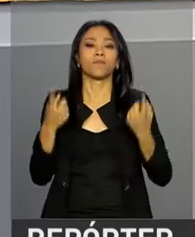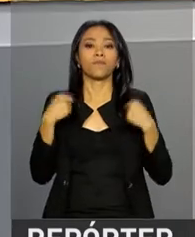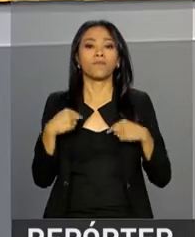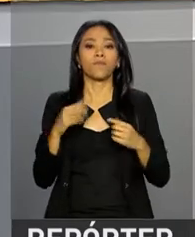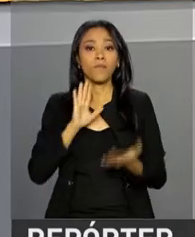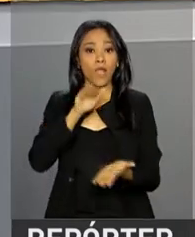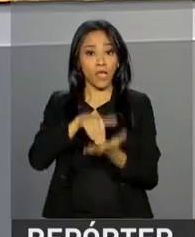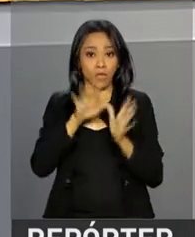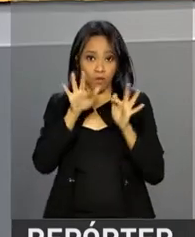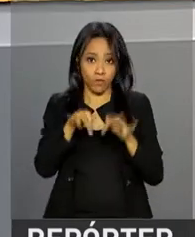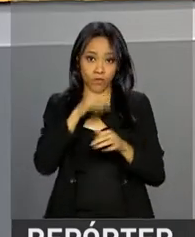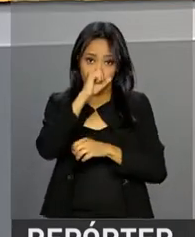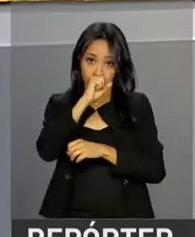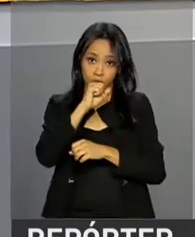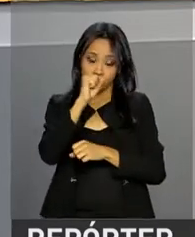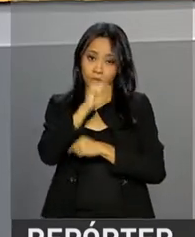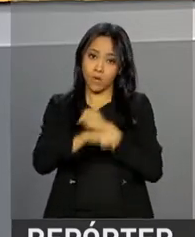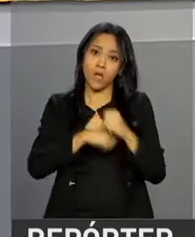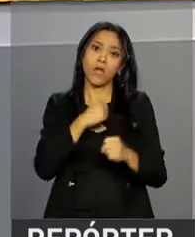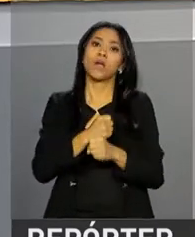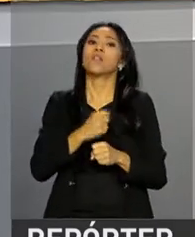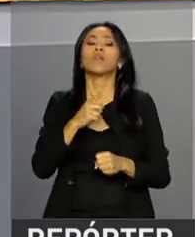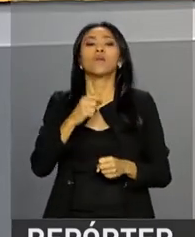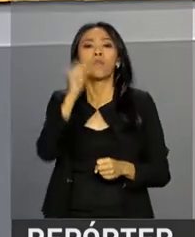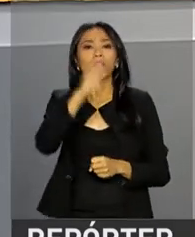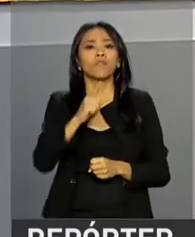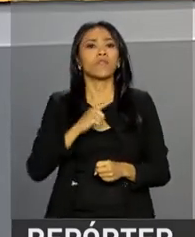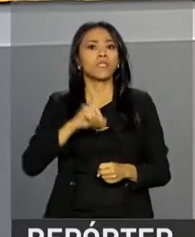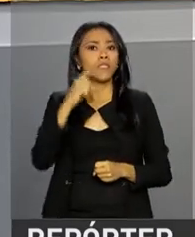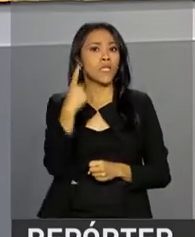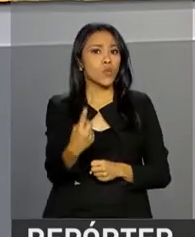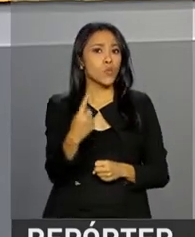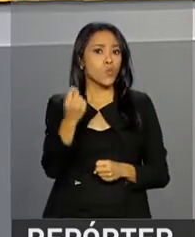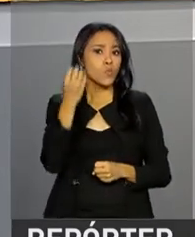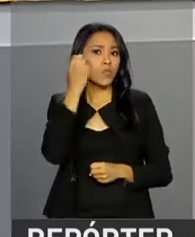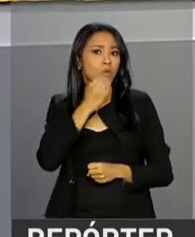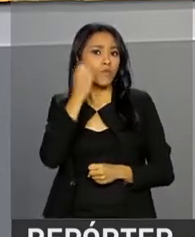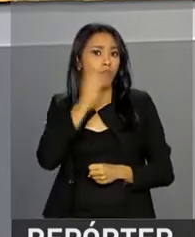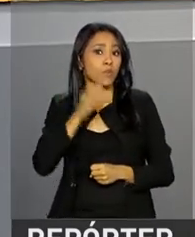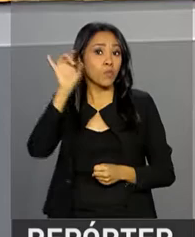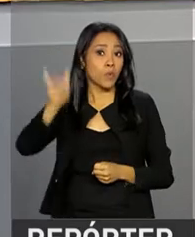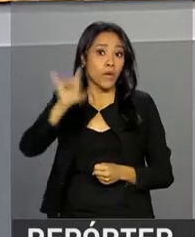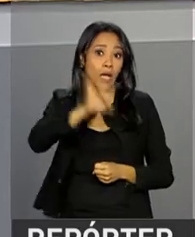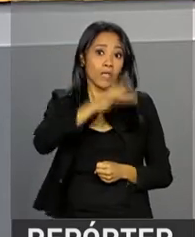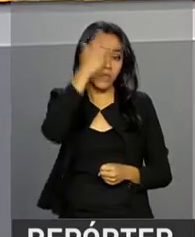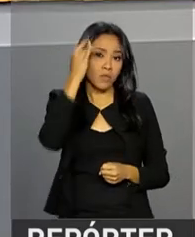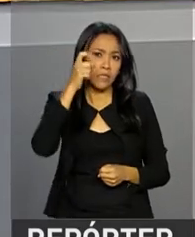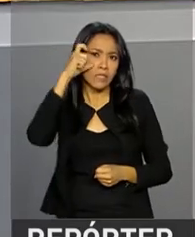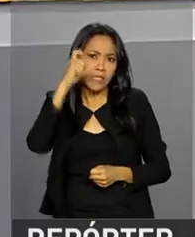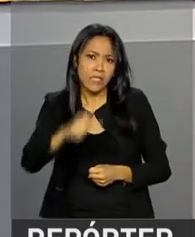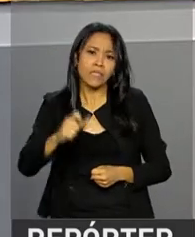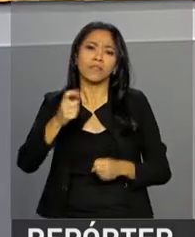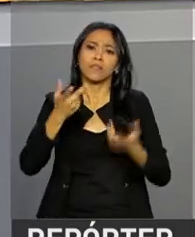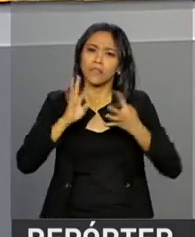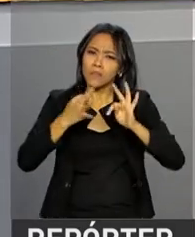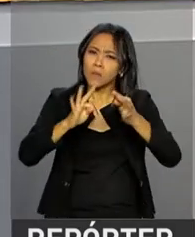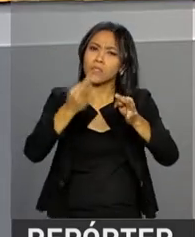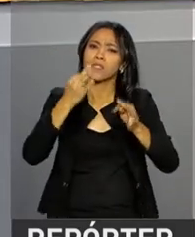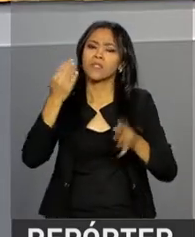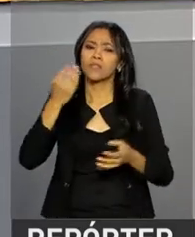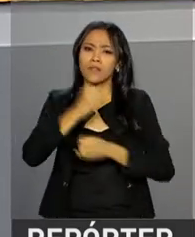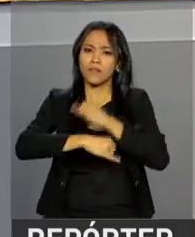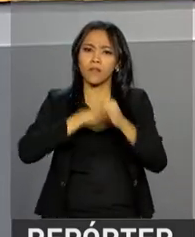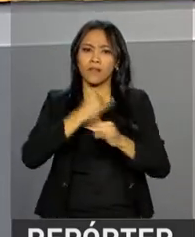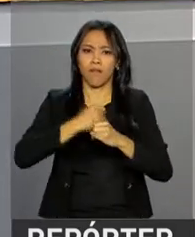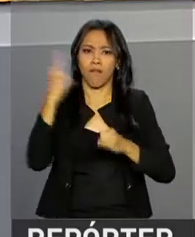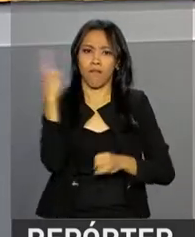o final do ano, o Brasil terá 1 smartphone por habitante. Isso mostra nosso interesse por tecnologia e a necessidade de internet rápida